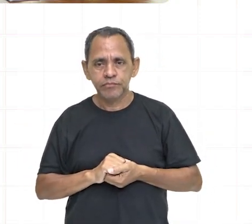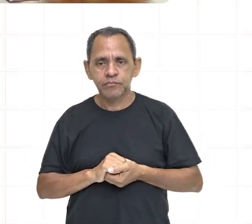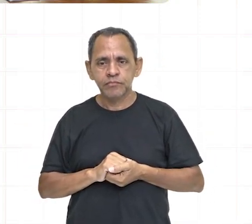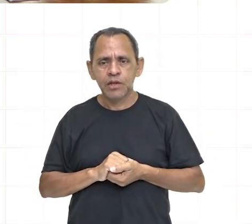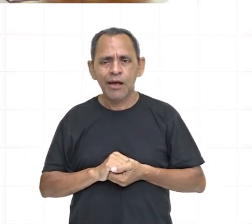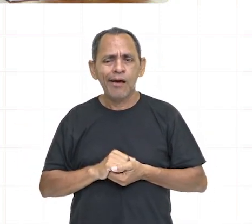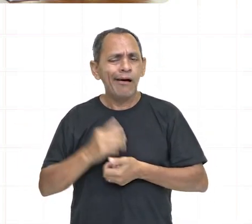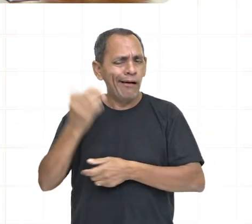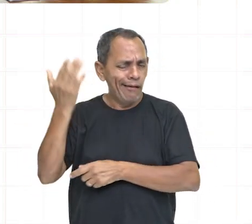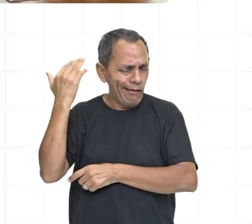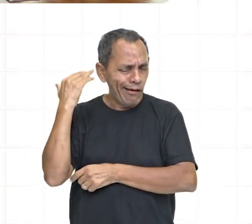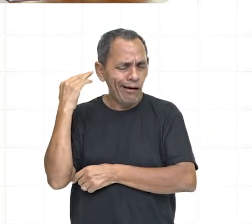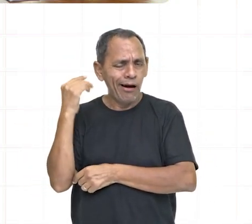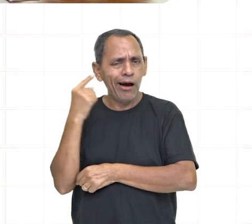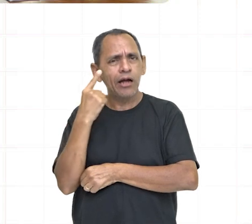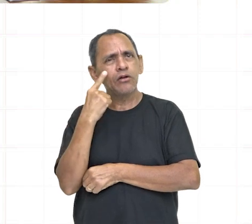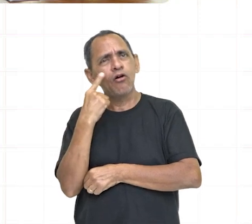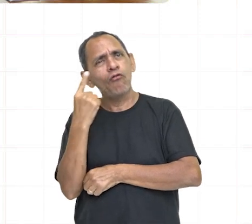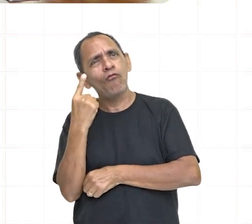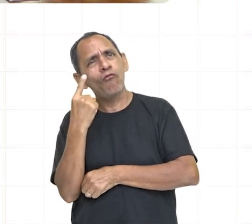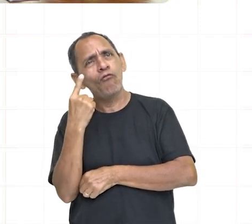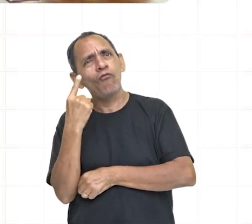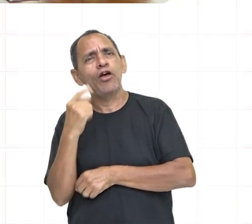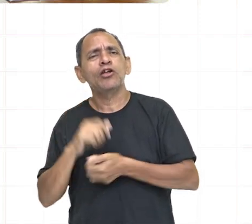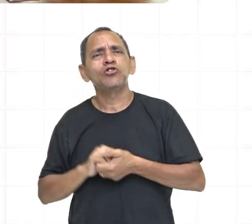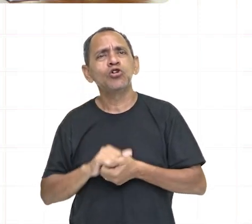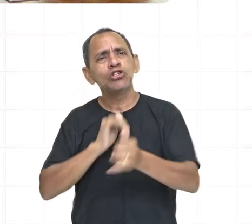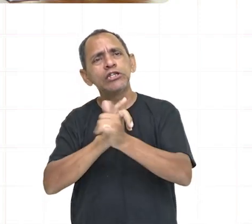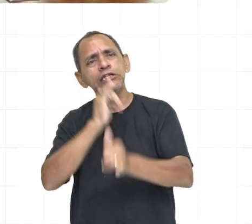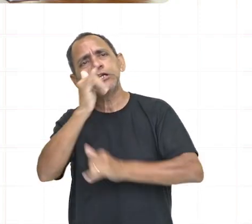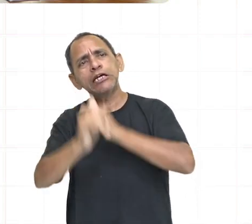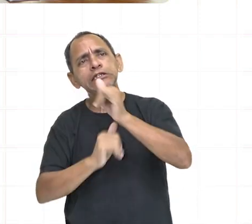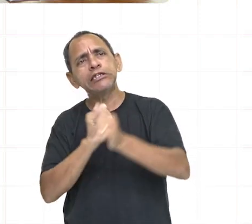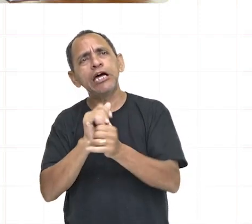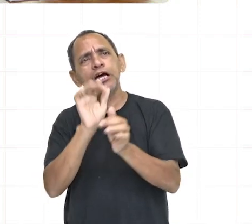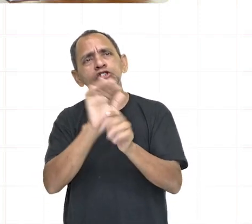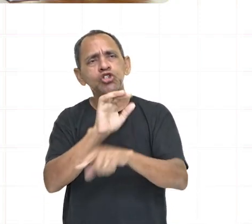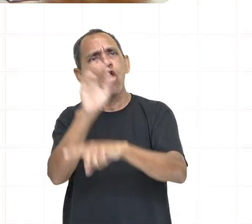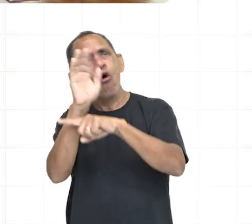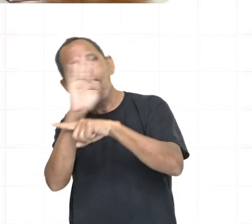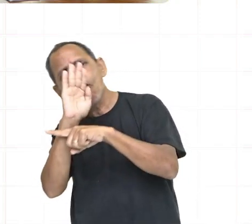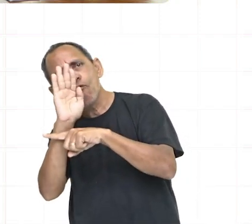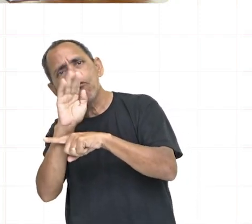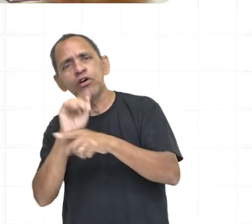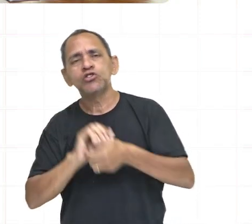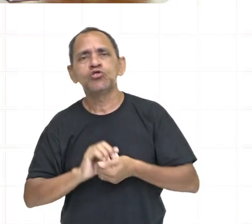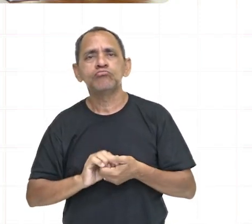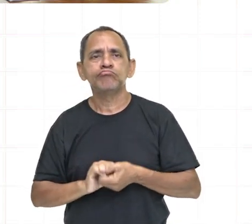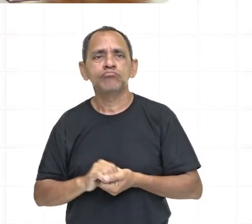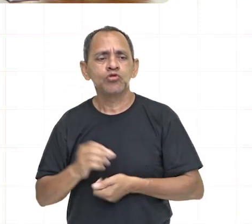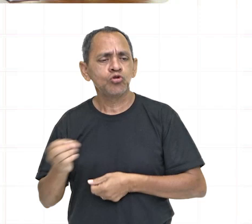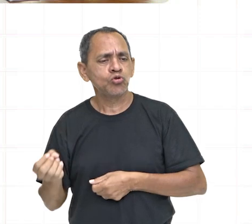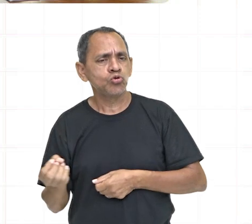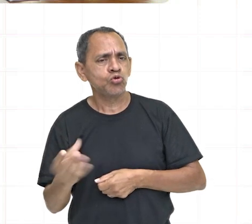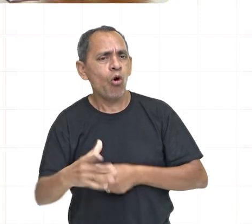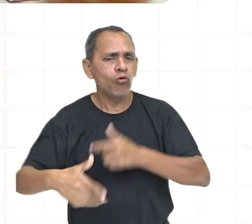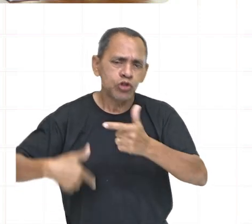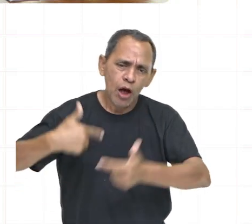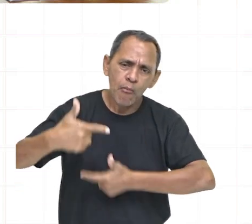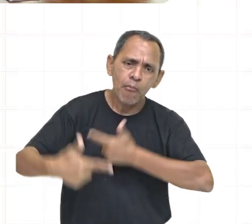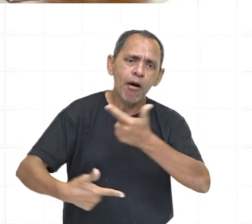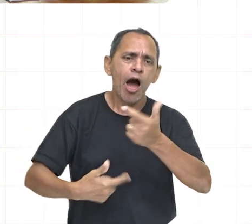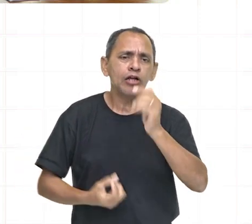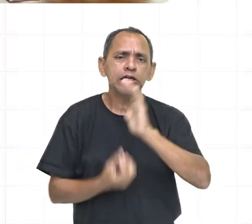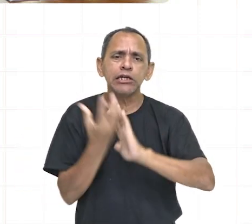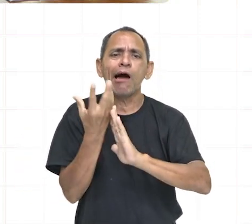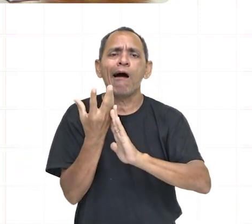vendo um meme desses de internet que dizia o seguinte: novo emprego criado com sucesso